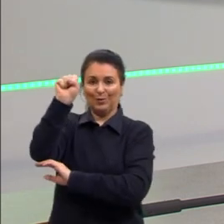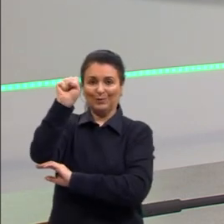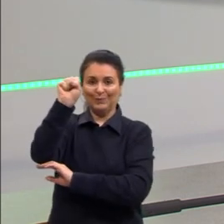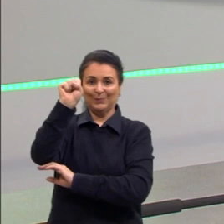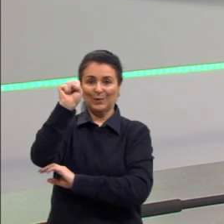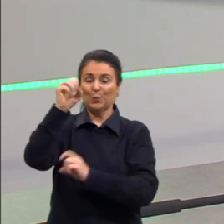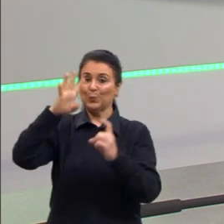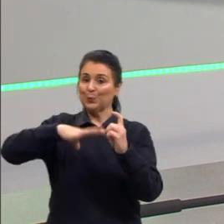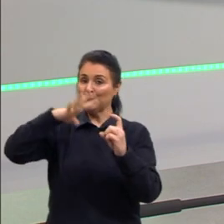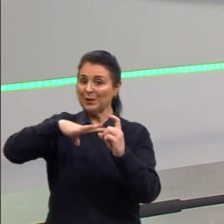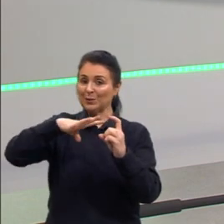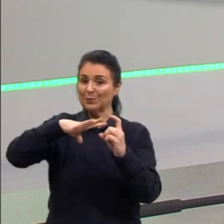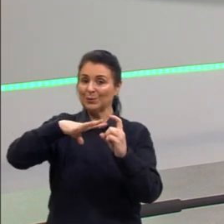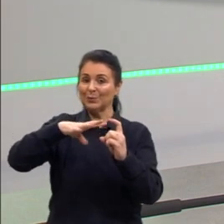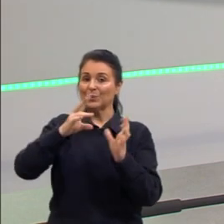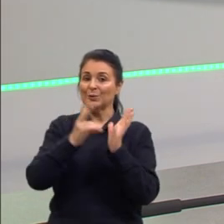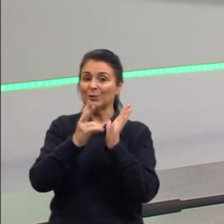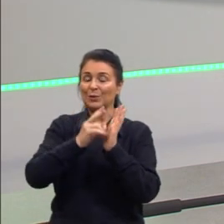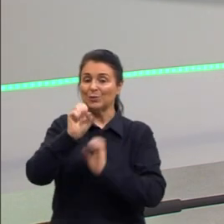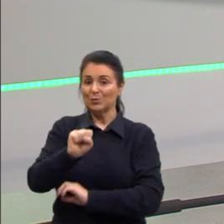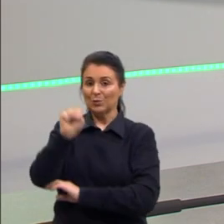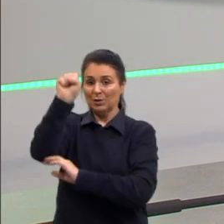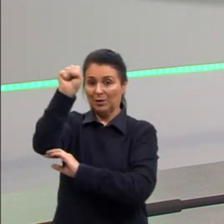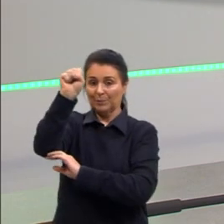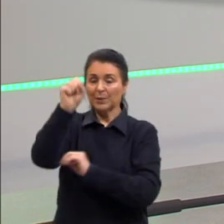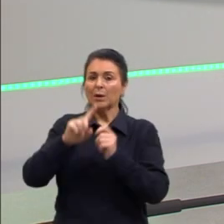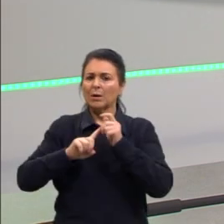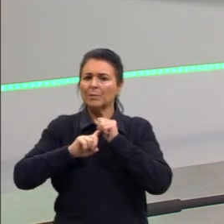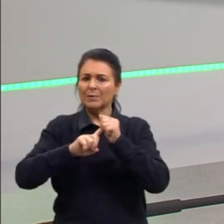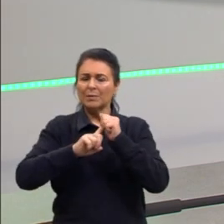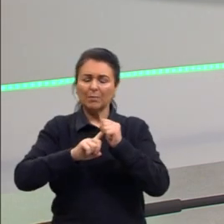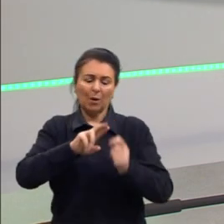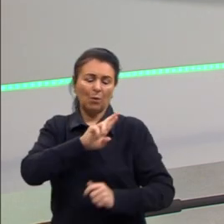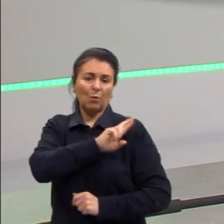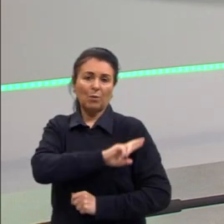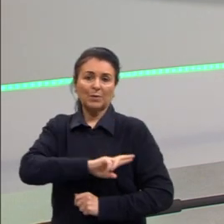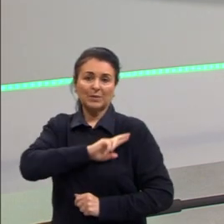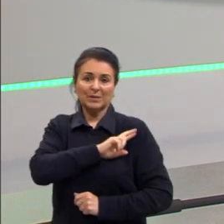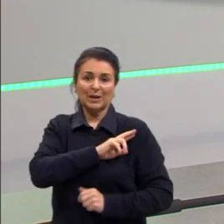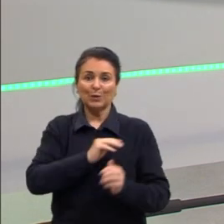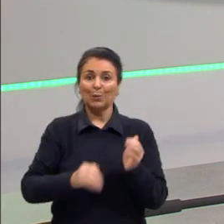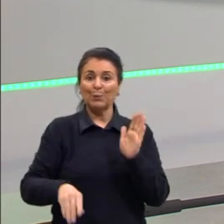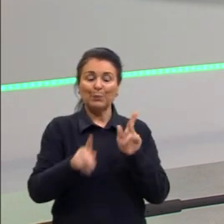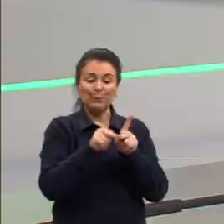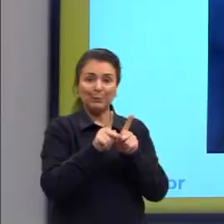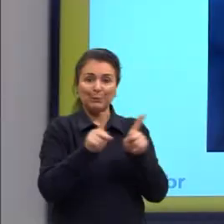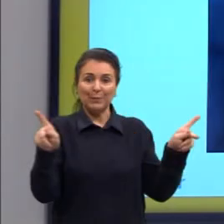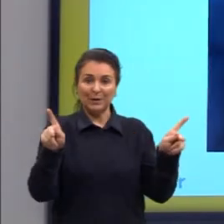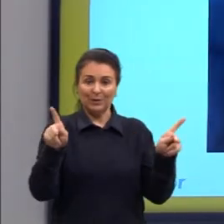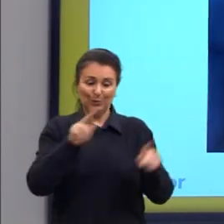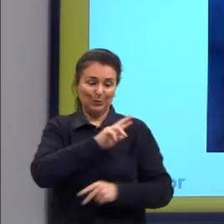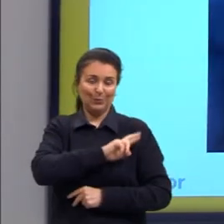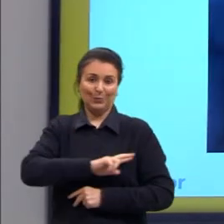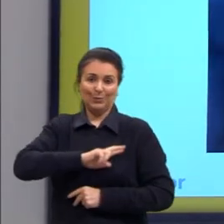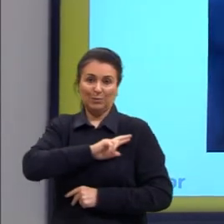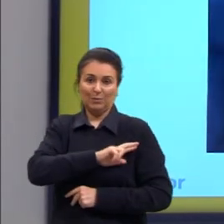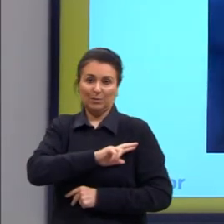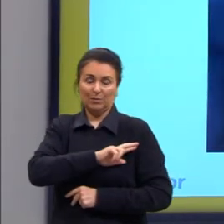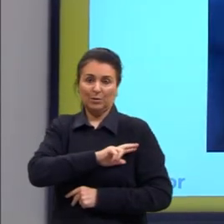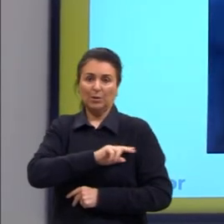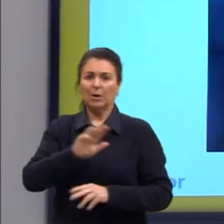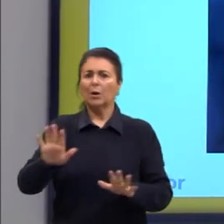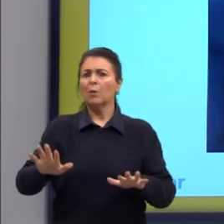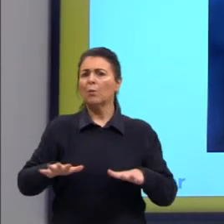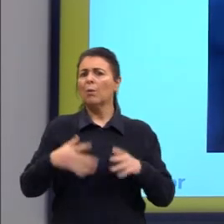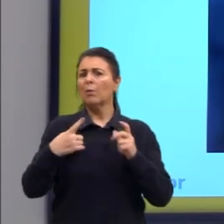herói Oi e ele é o principal romancista brasileiro da fase romântica então se eu pergunto para vocês qual o